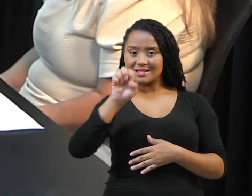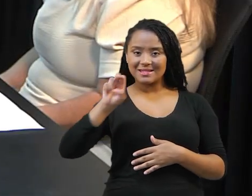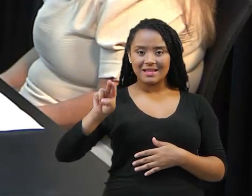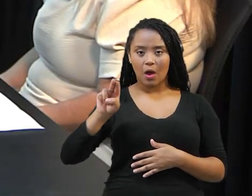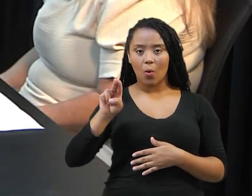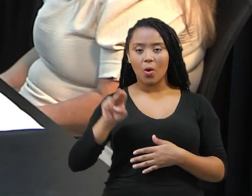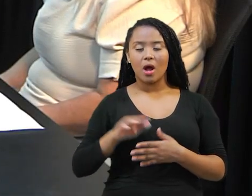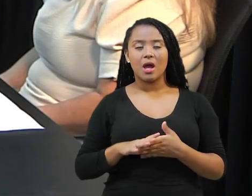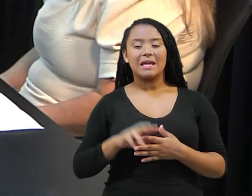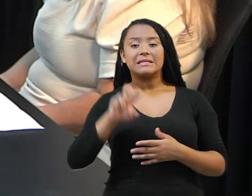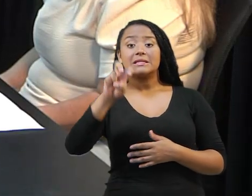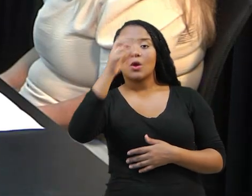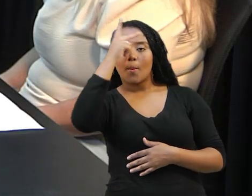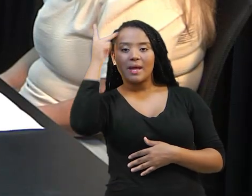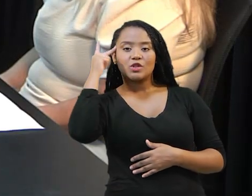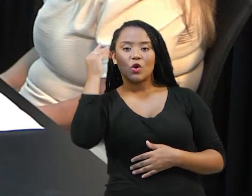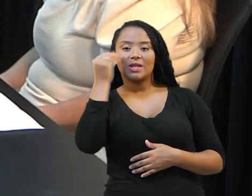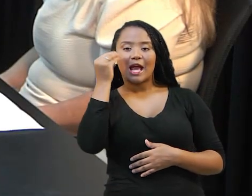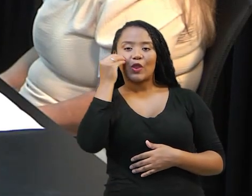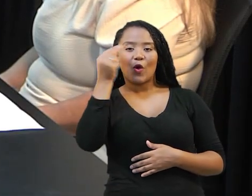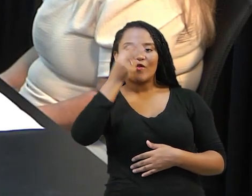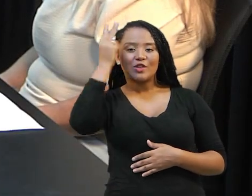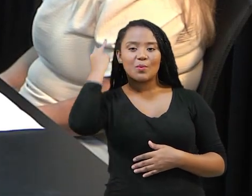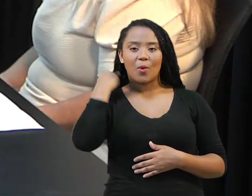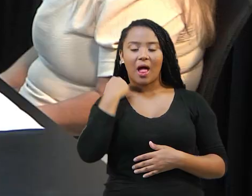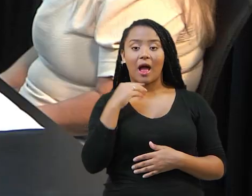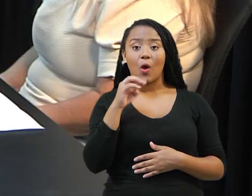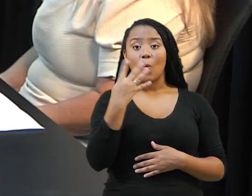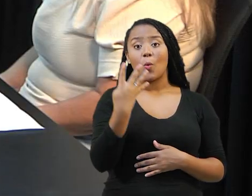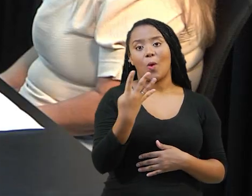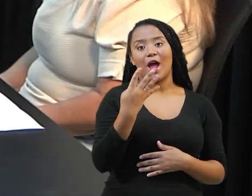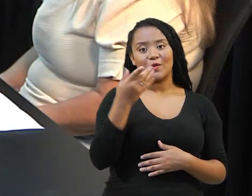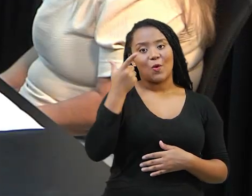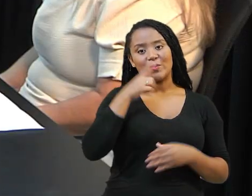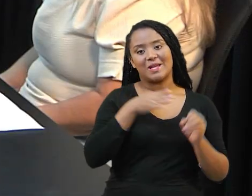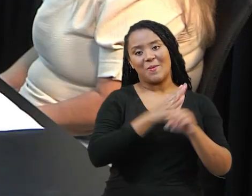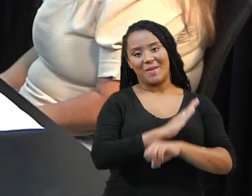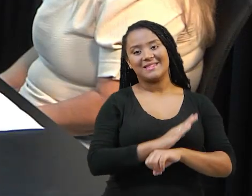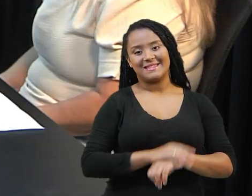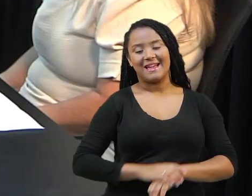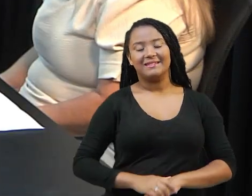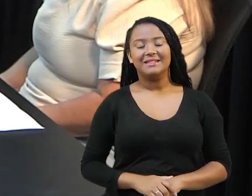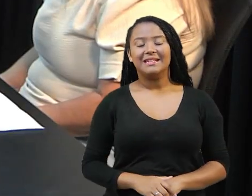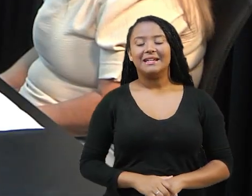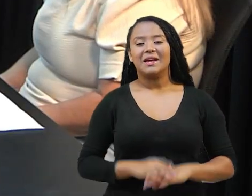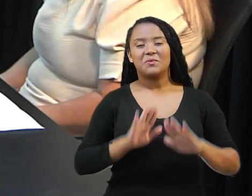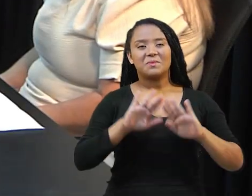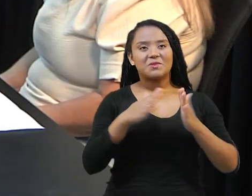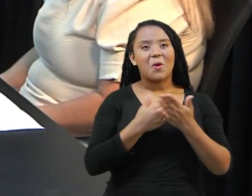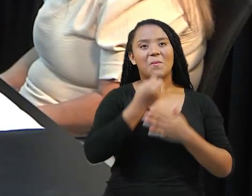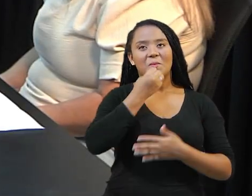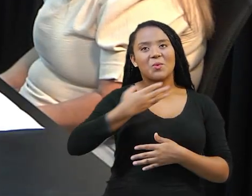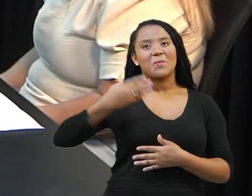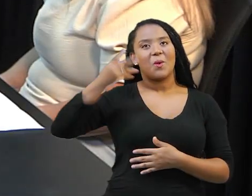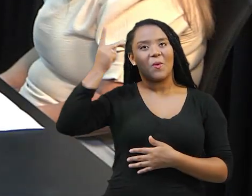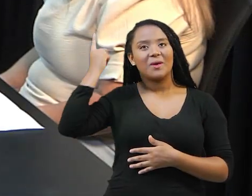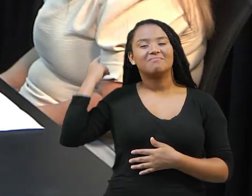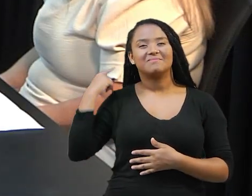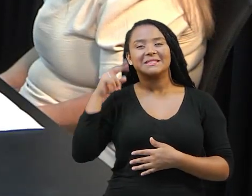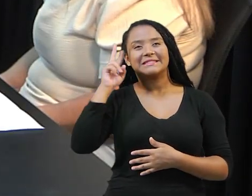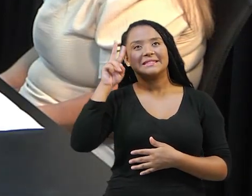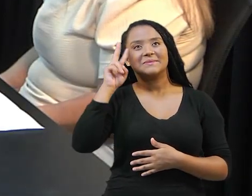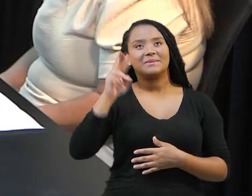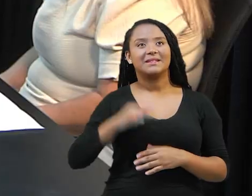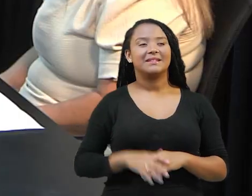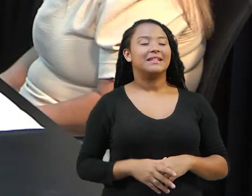né? Mas era uma escola muito boa, né? Bons tempos, né? A gente lembra. A gente fica pensando, a gente está lá na infância ainda, mas